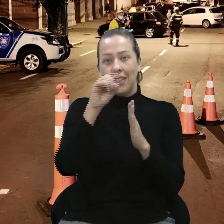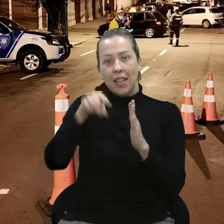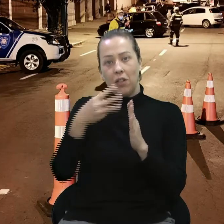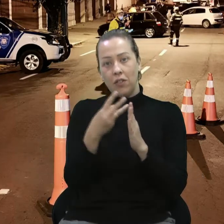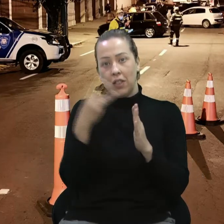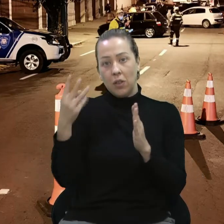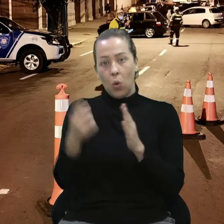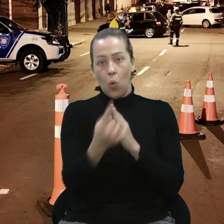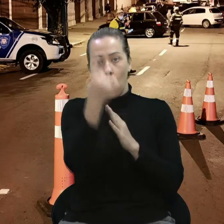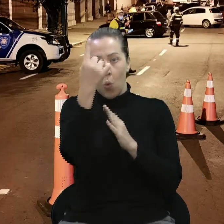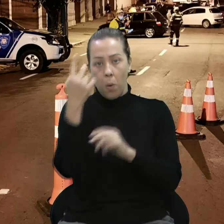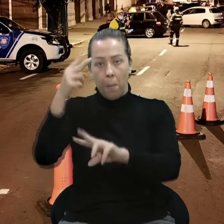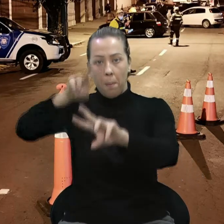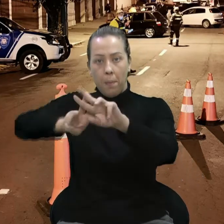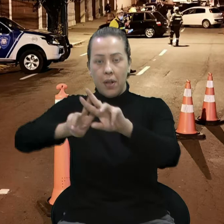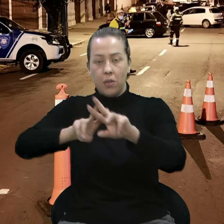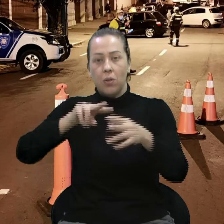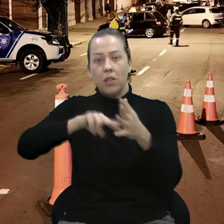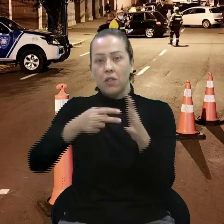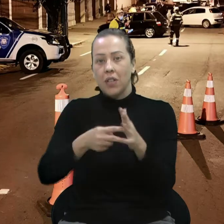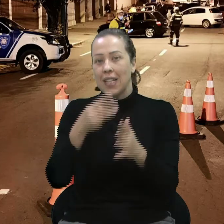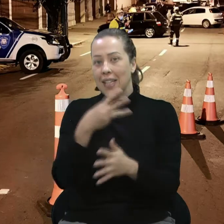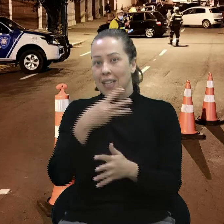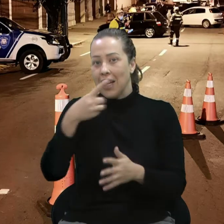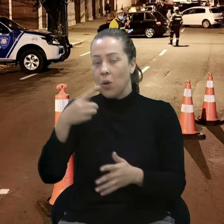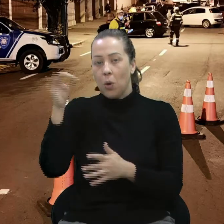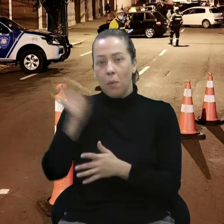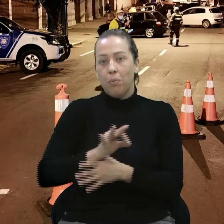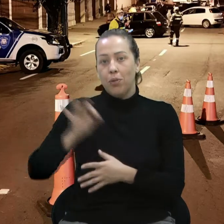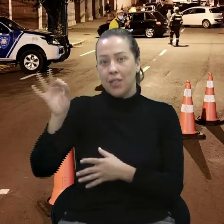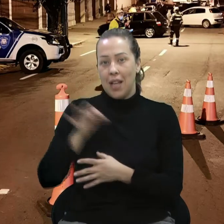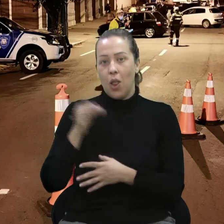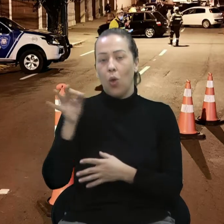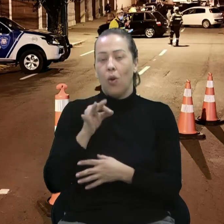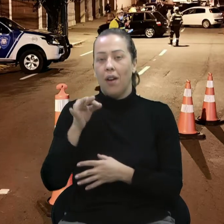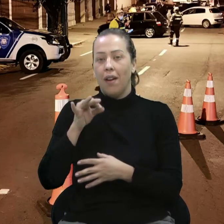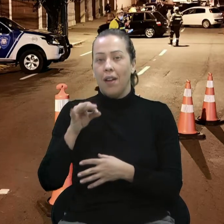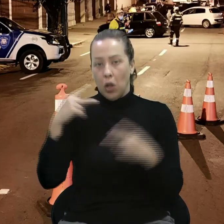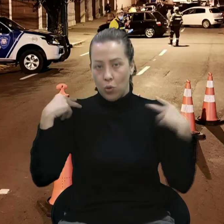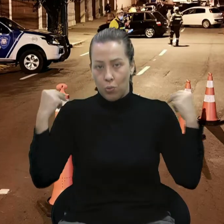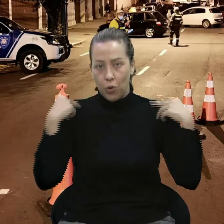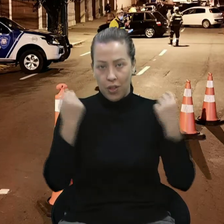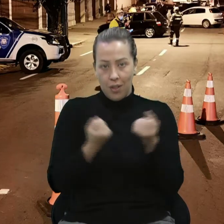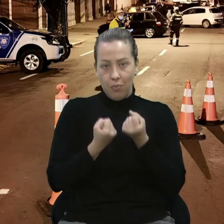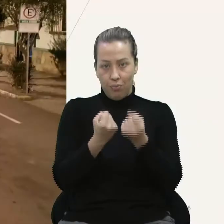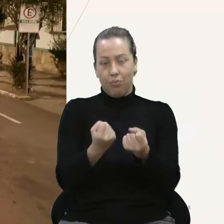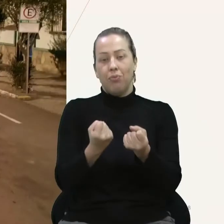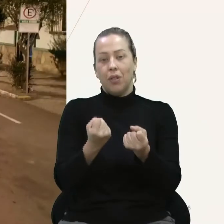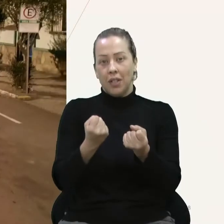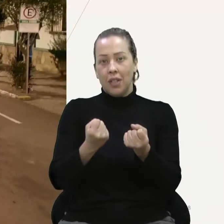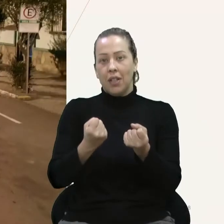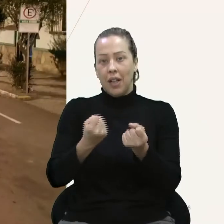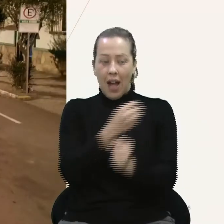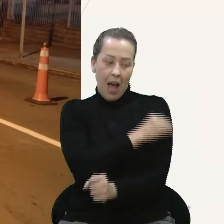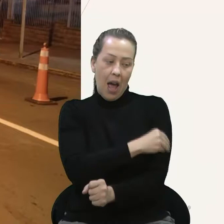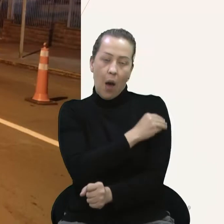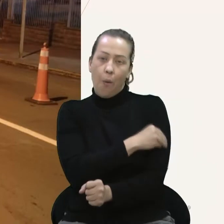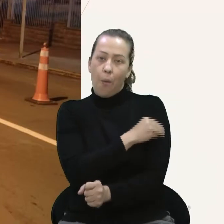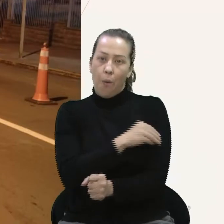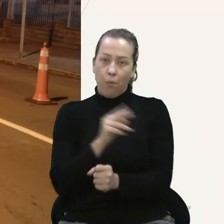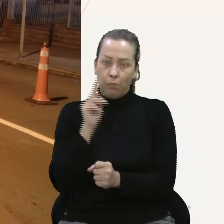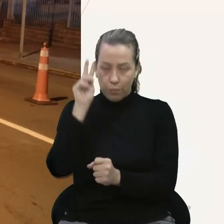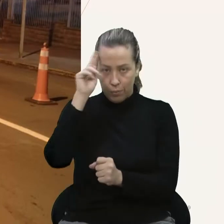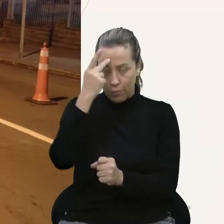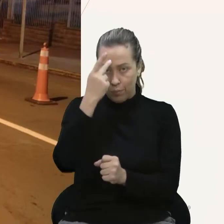um preso. Isso significa que 31% dos condutores abordados estavam sob a influência de álcool, né,